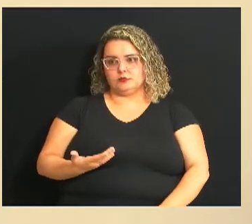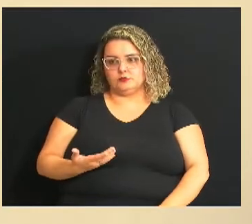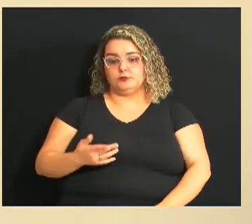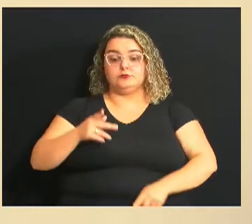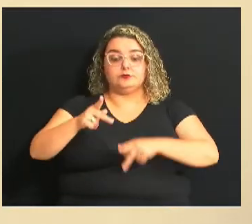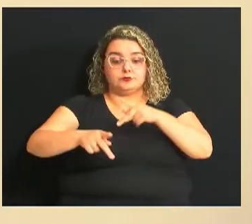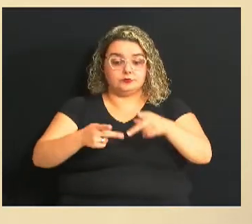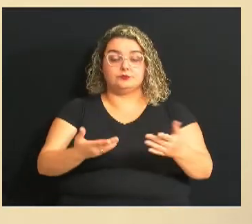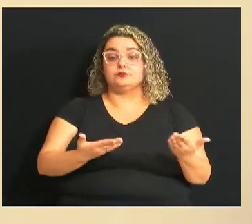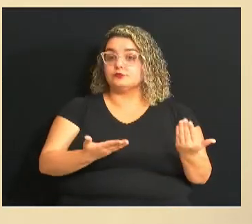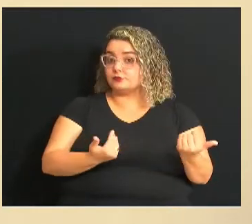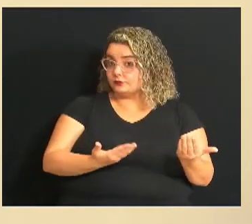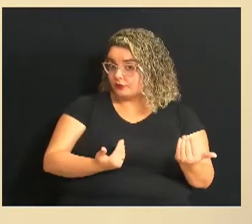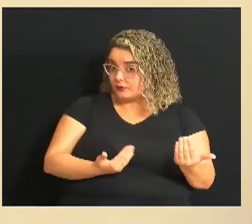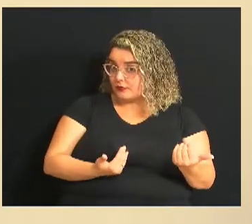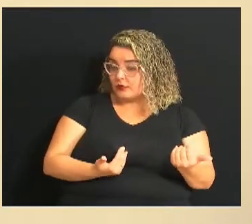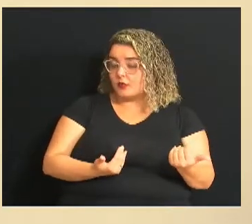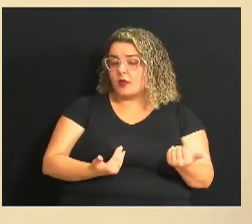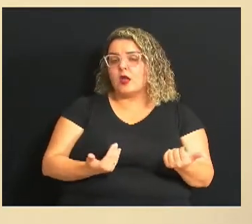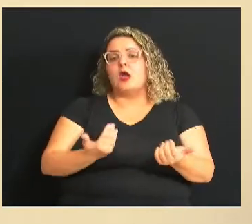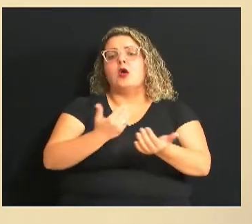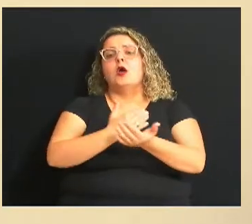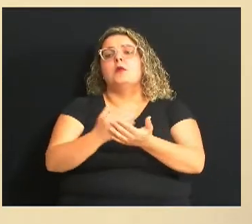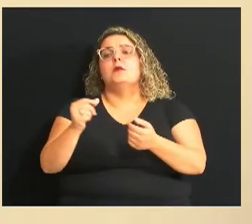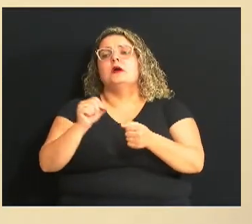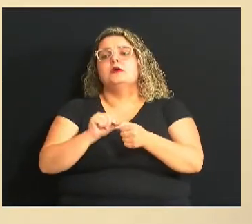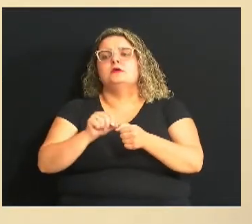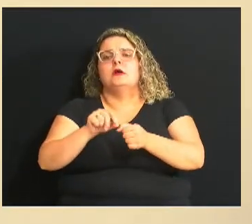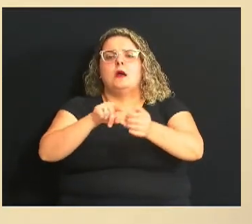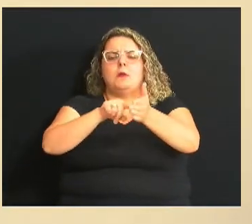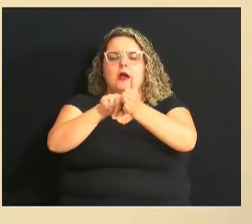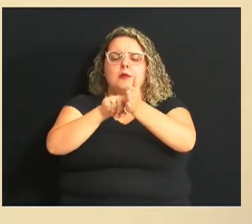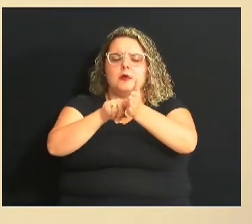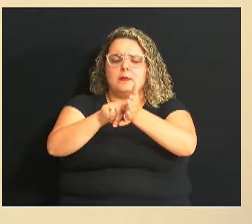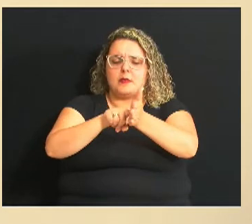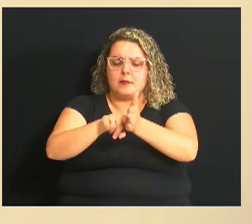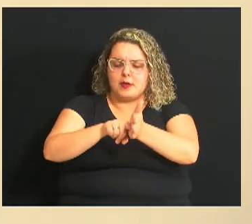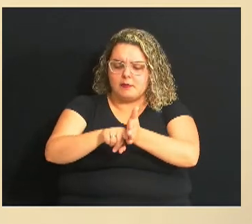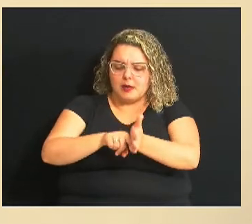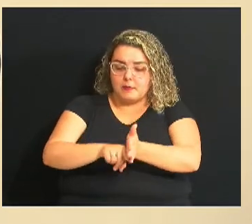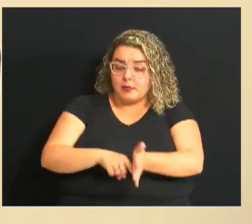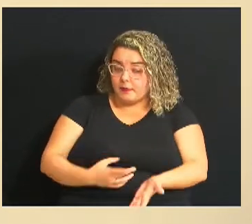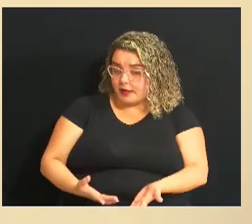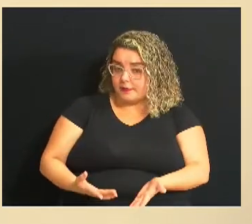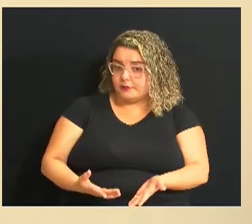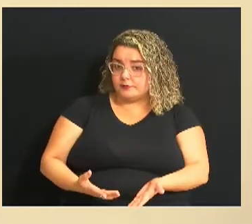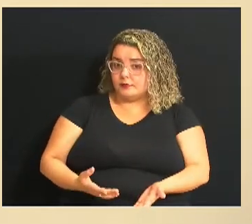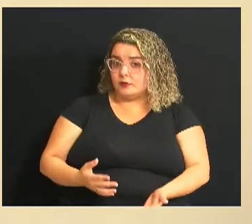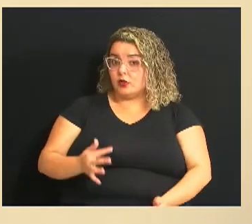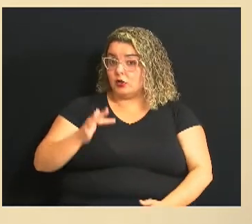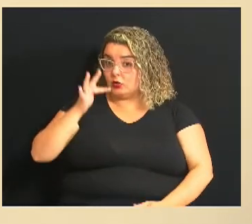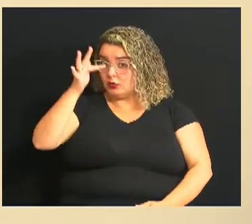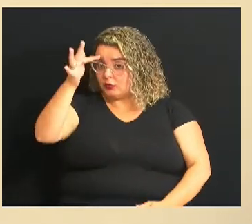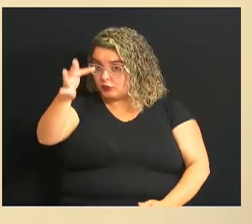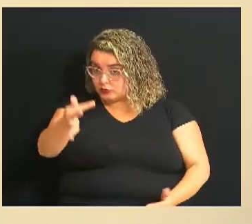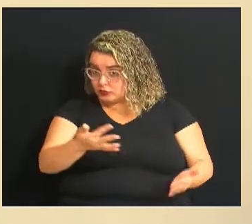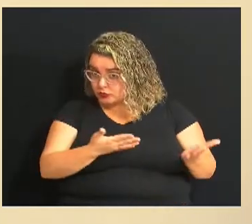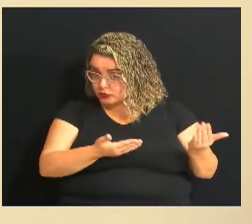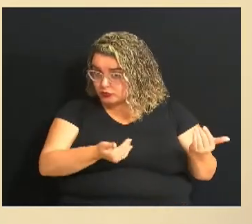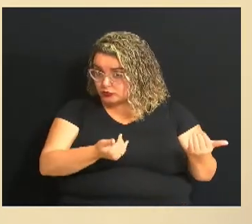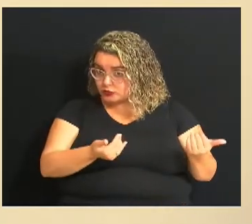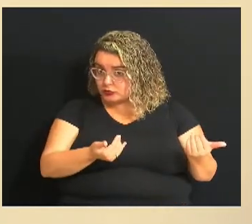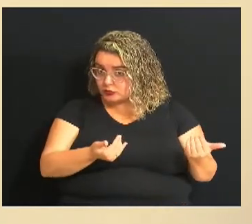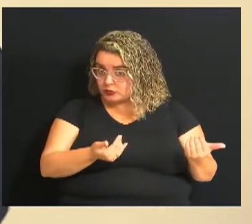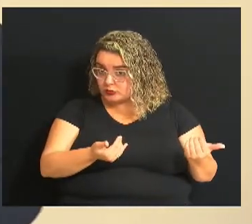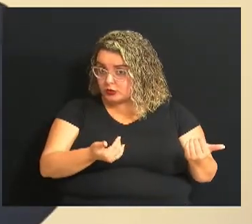população jovem começa a fazer seus questionamentos, o futuro dos nossos jovens ainda